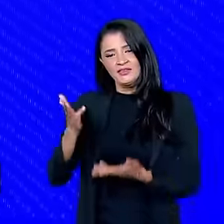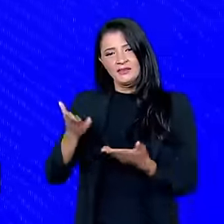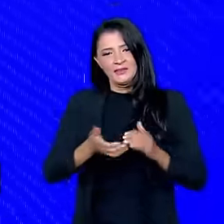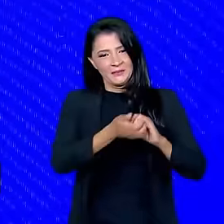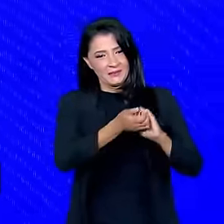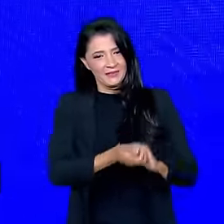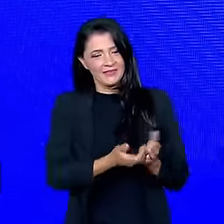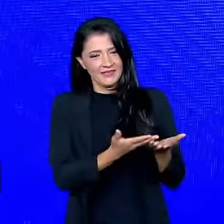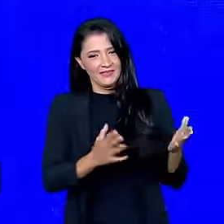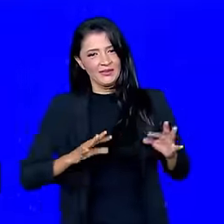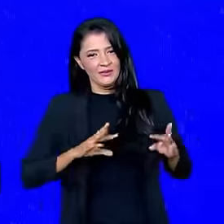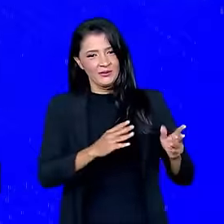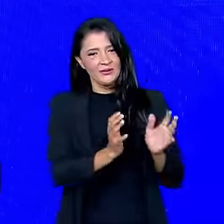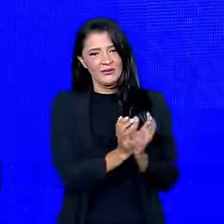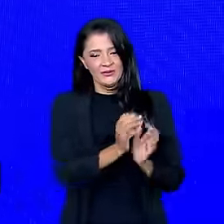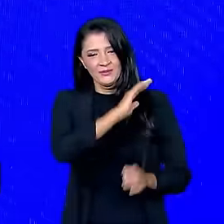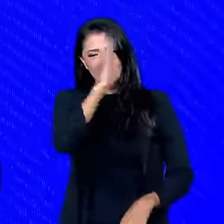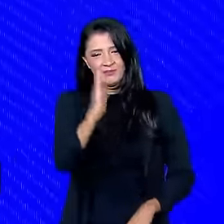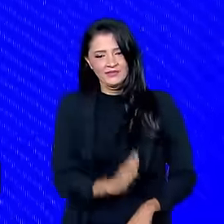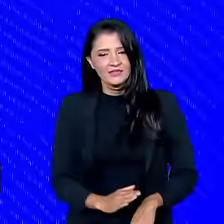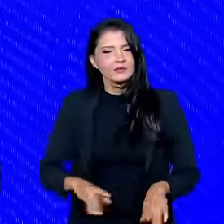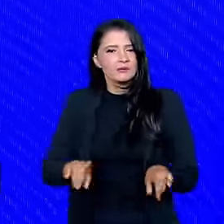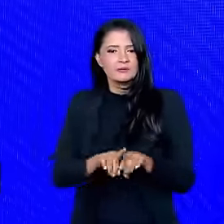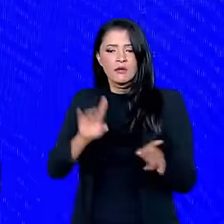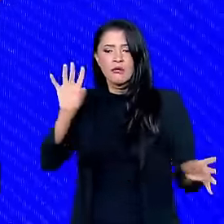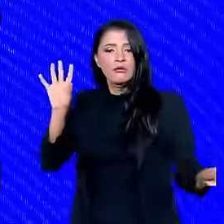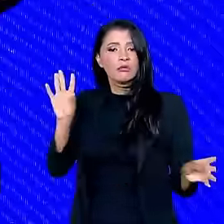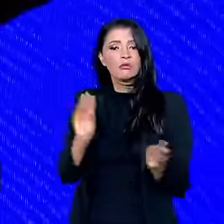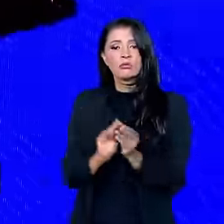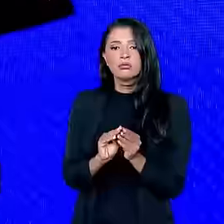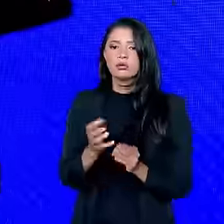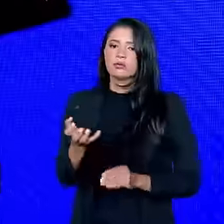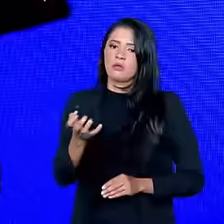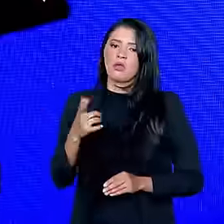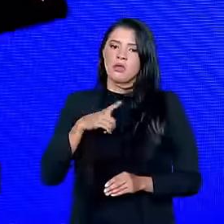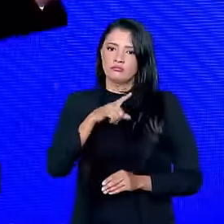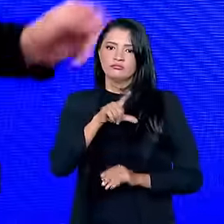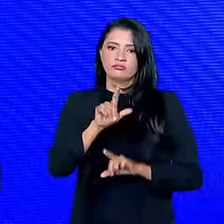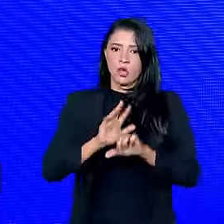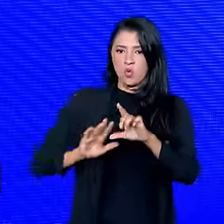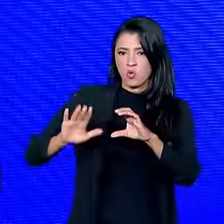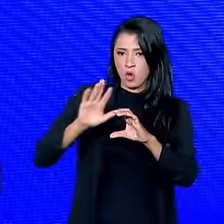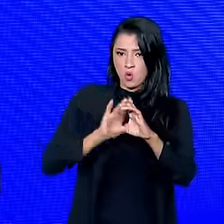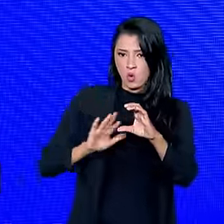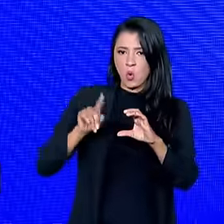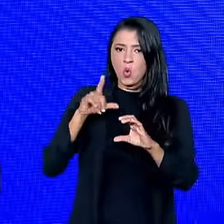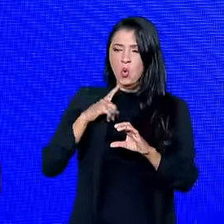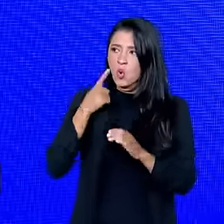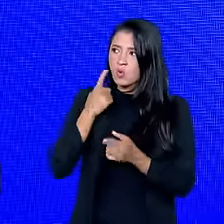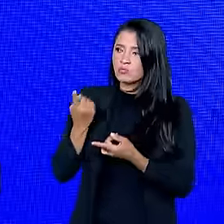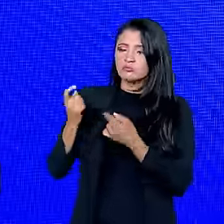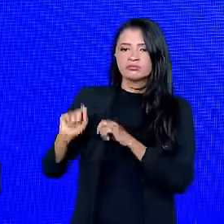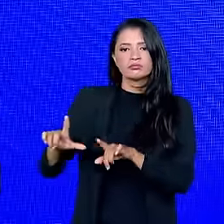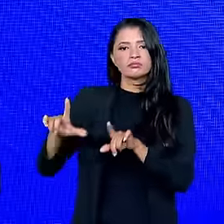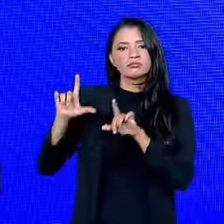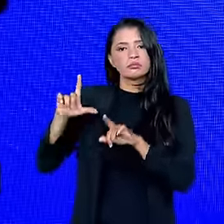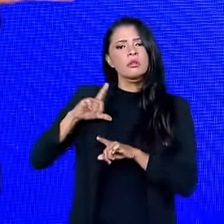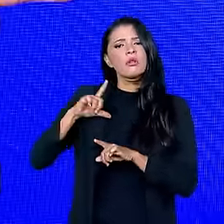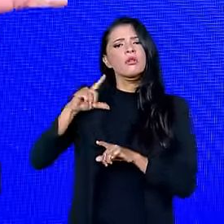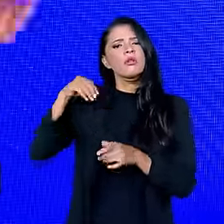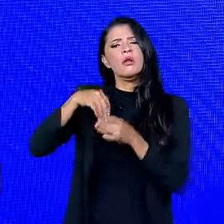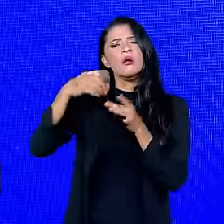E quero, de forma sucinta, aqui tem um QR Code, onde temos